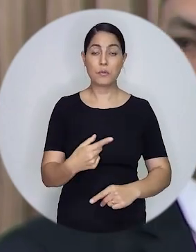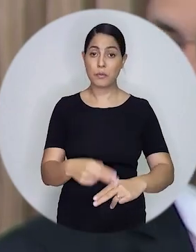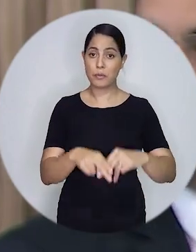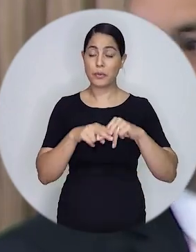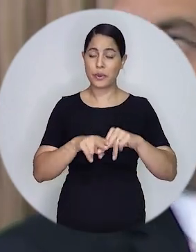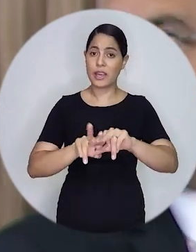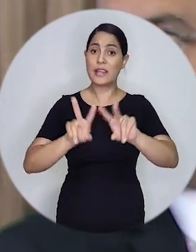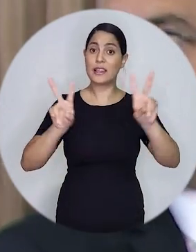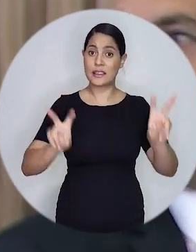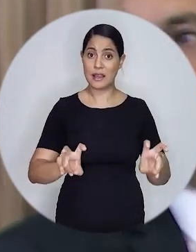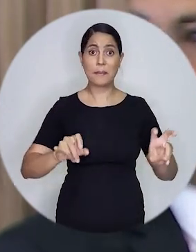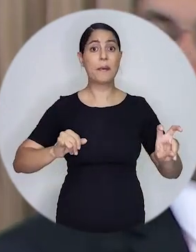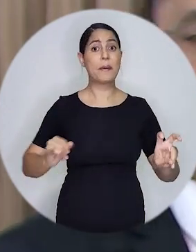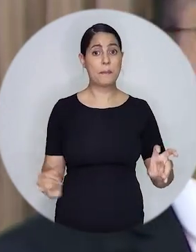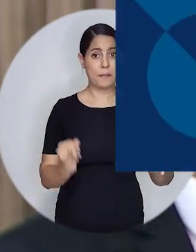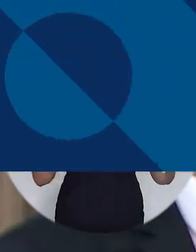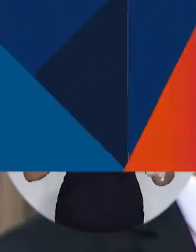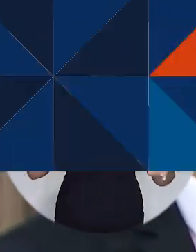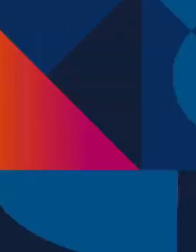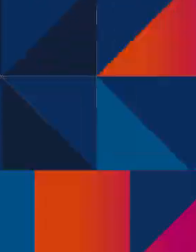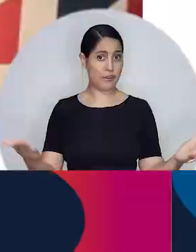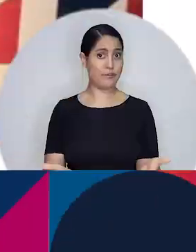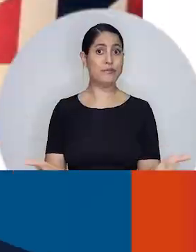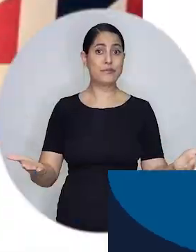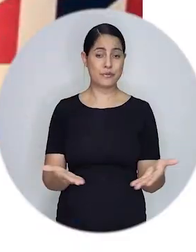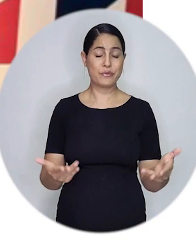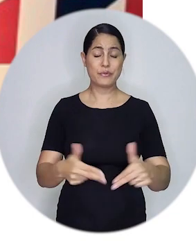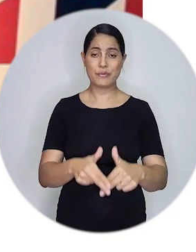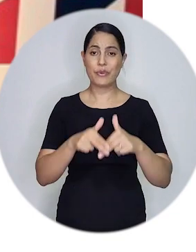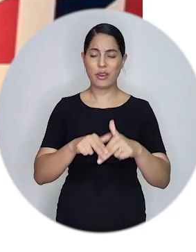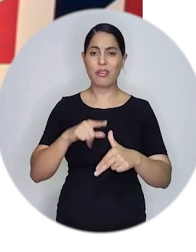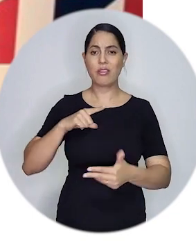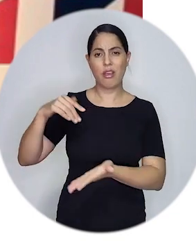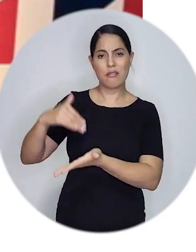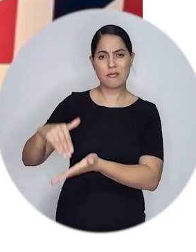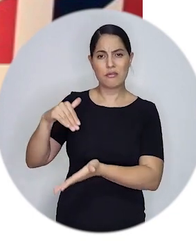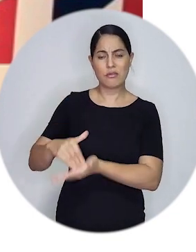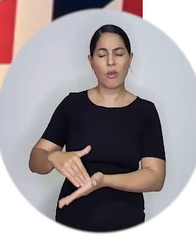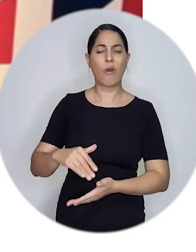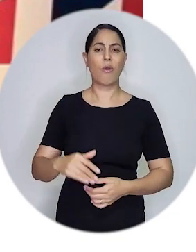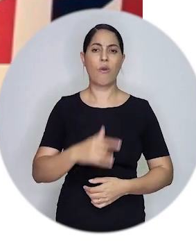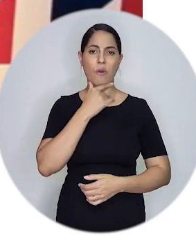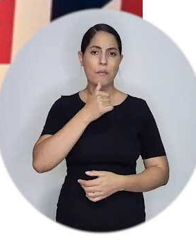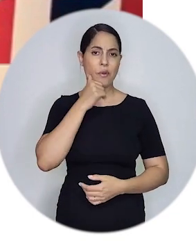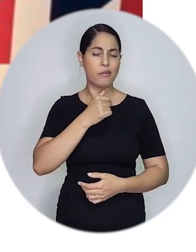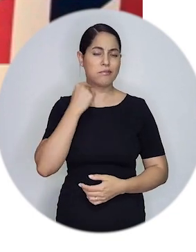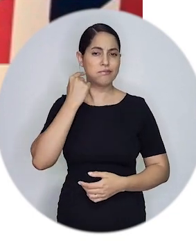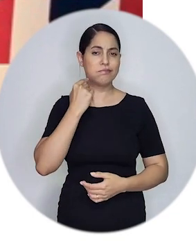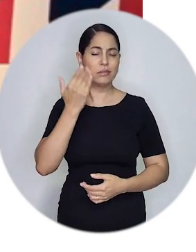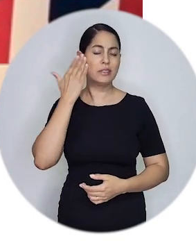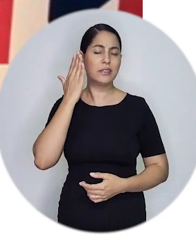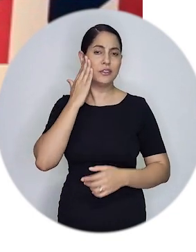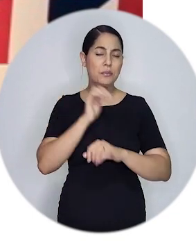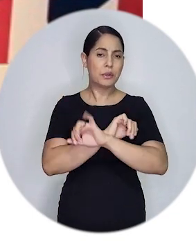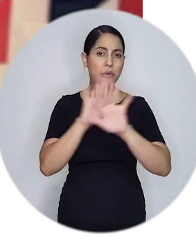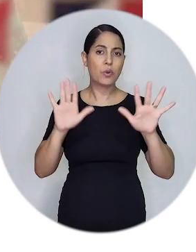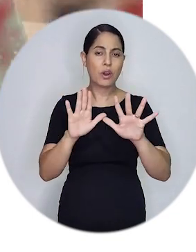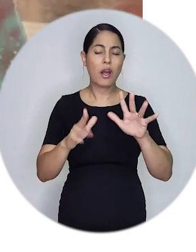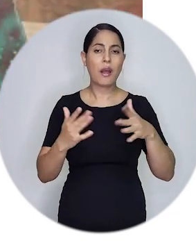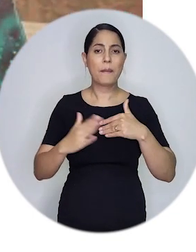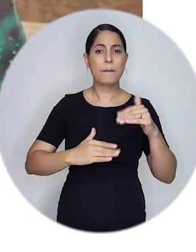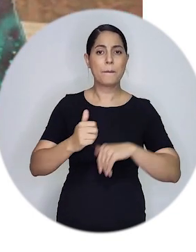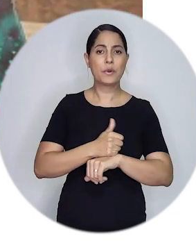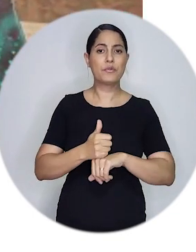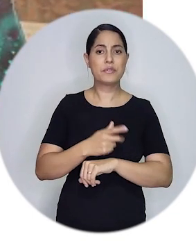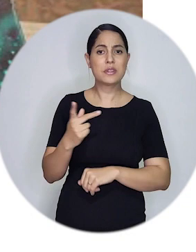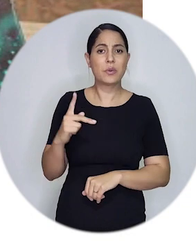gestão na advocacia. Afinal de contas, é um tema tão importante hoje, né, para os escritórios, para os